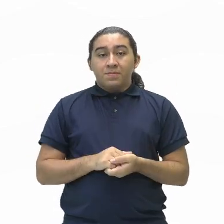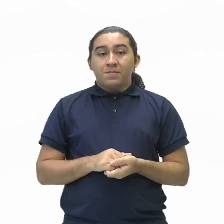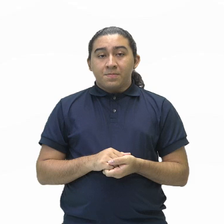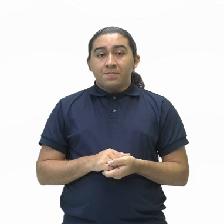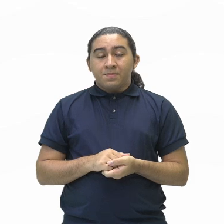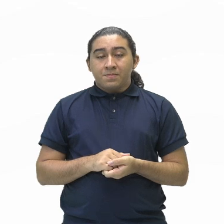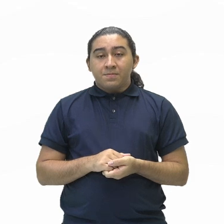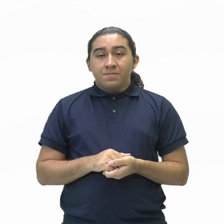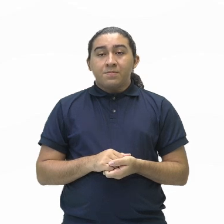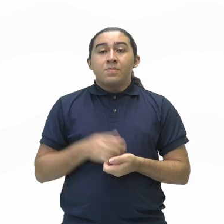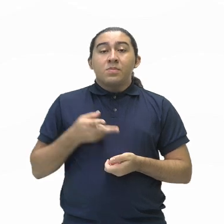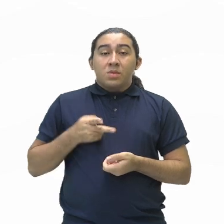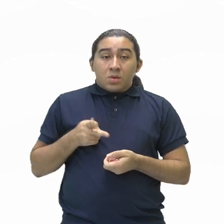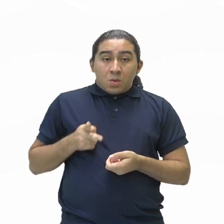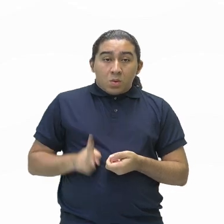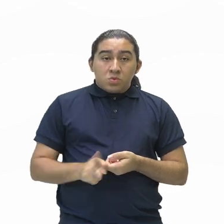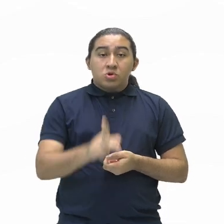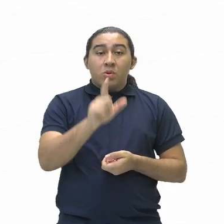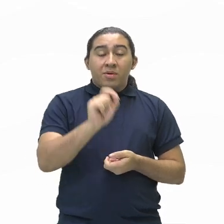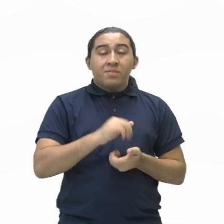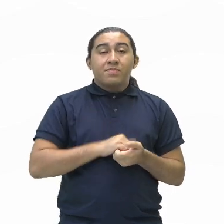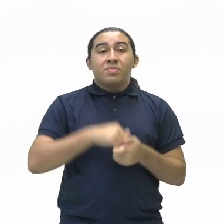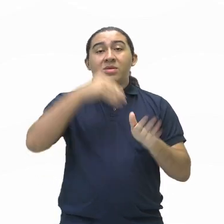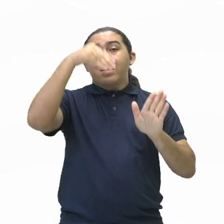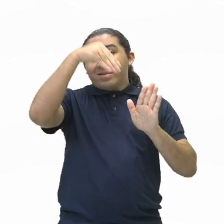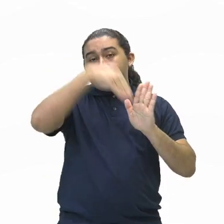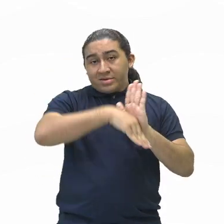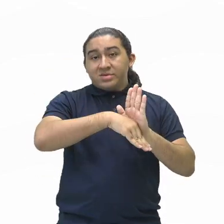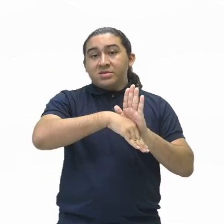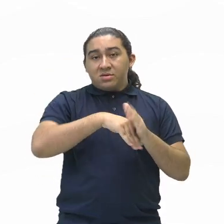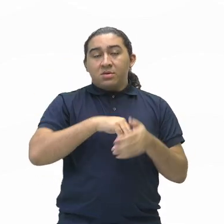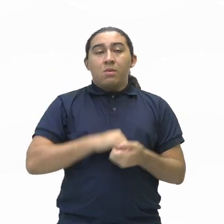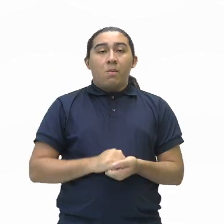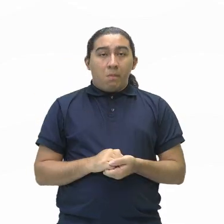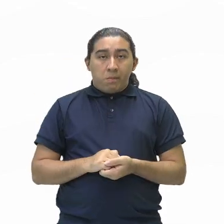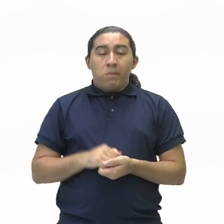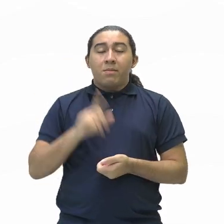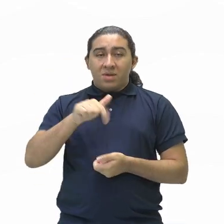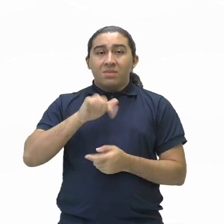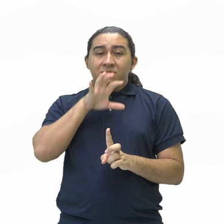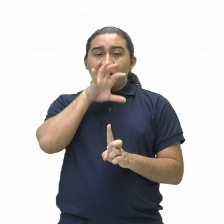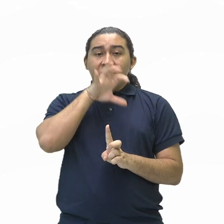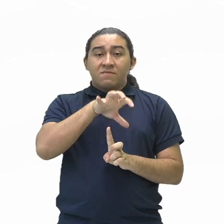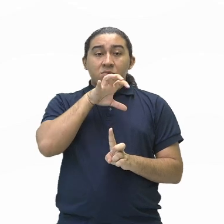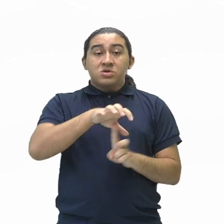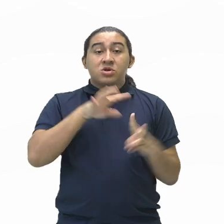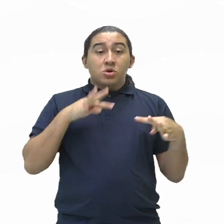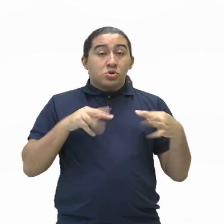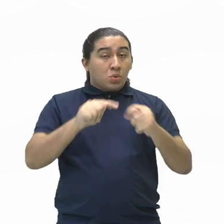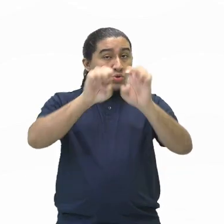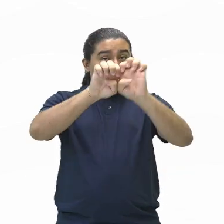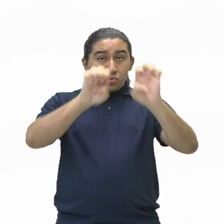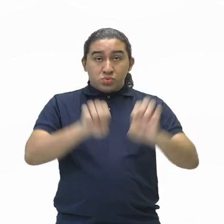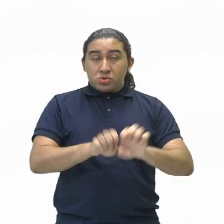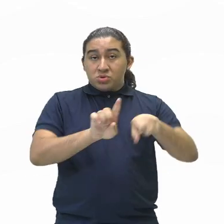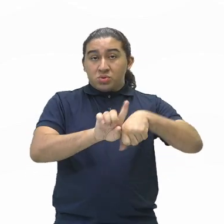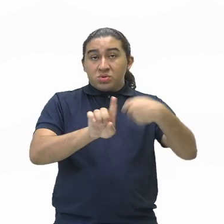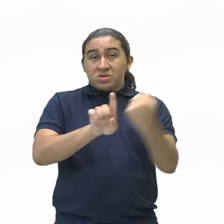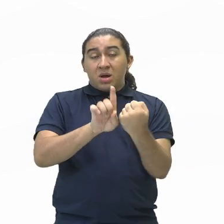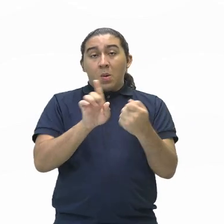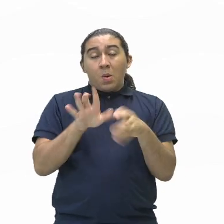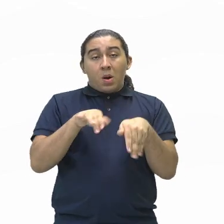continua aí a crise nessa produção, aumenta essa crise que afeta toda a estrutura social